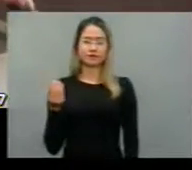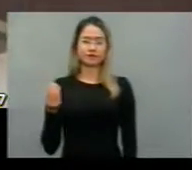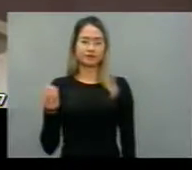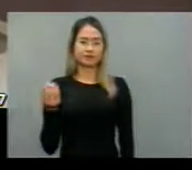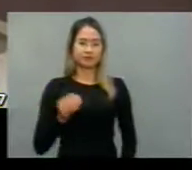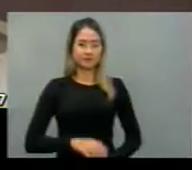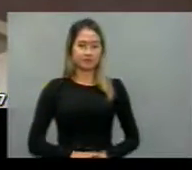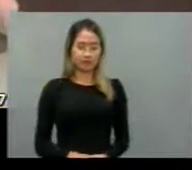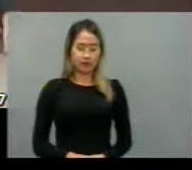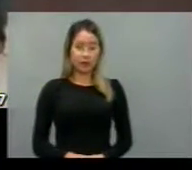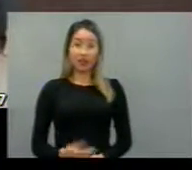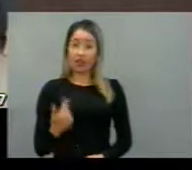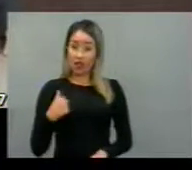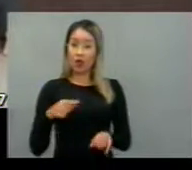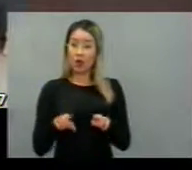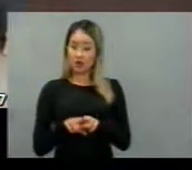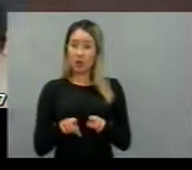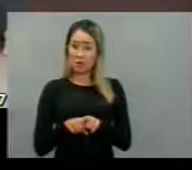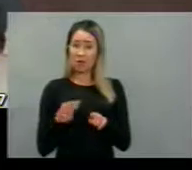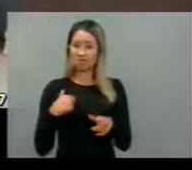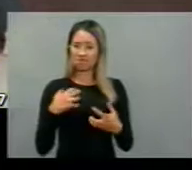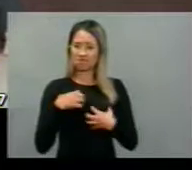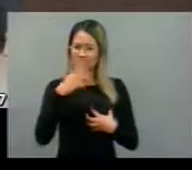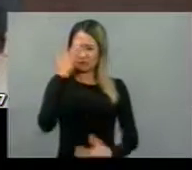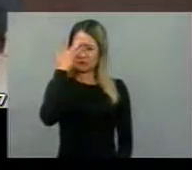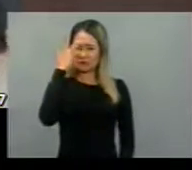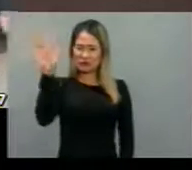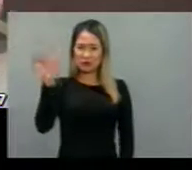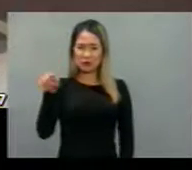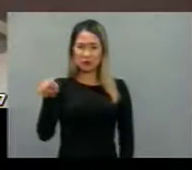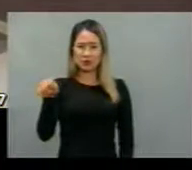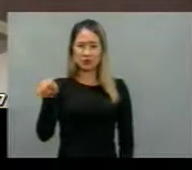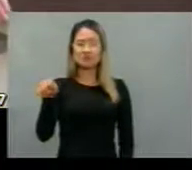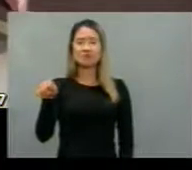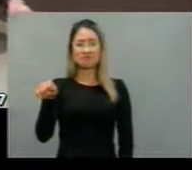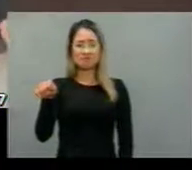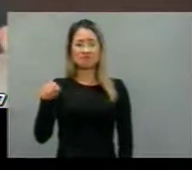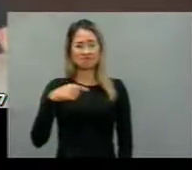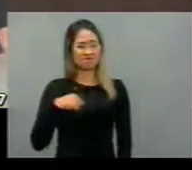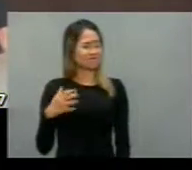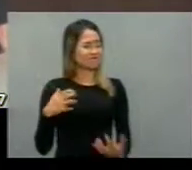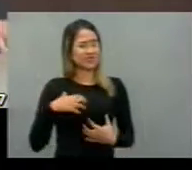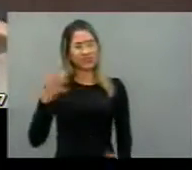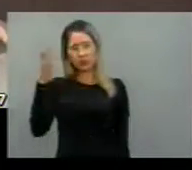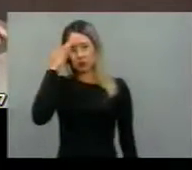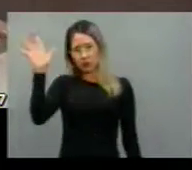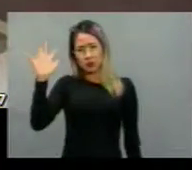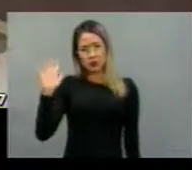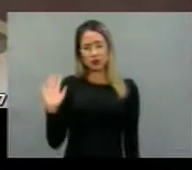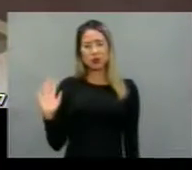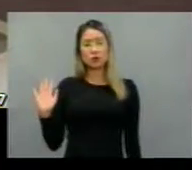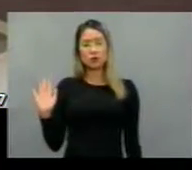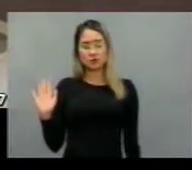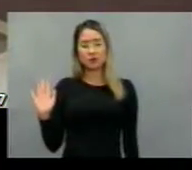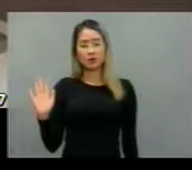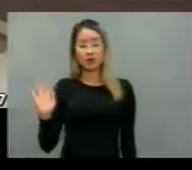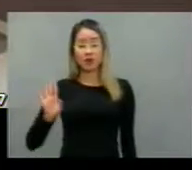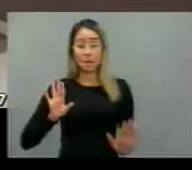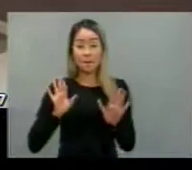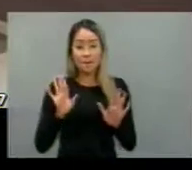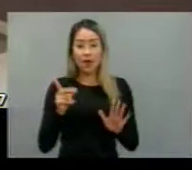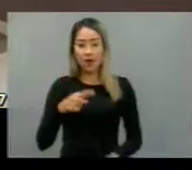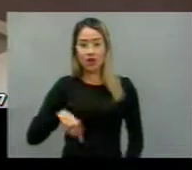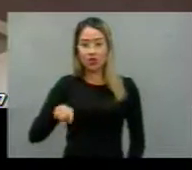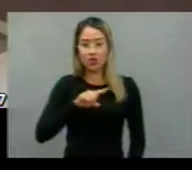você que eu também me sinto enojado com tudo isso. Eu me sinto enojado com tudo isso. Mas nós